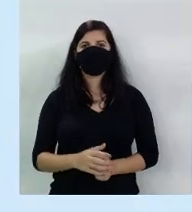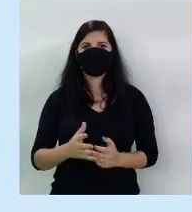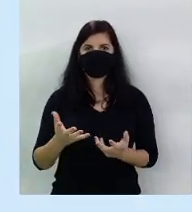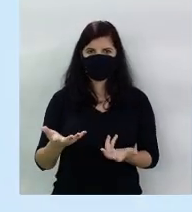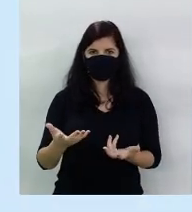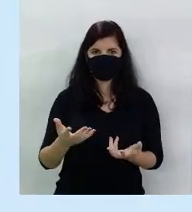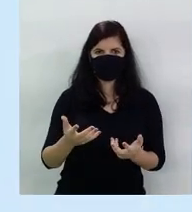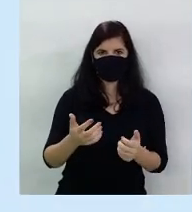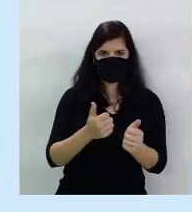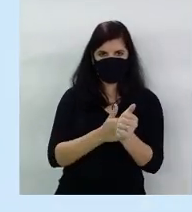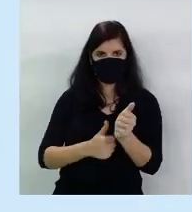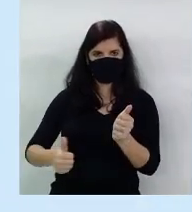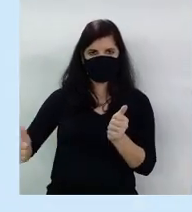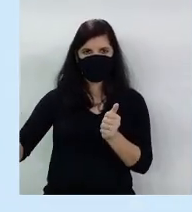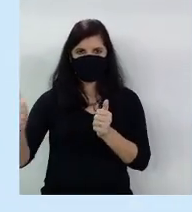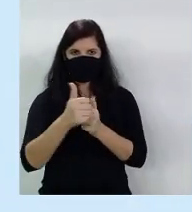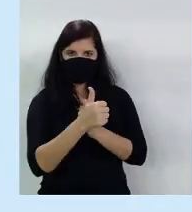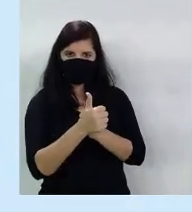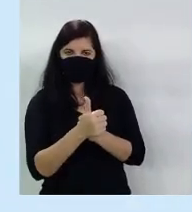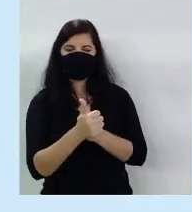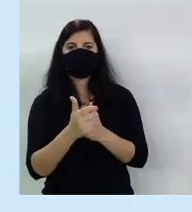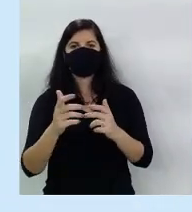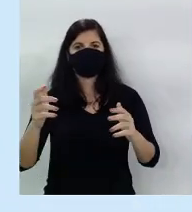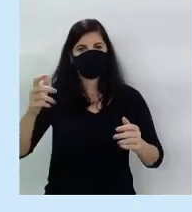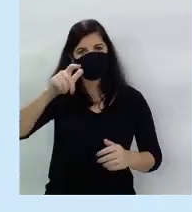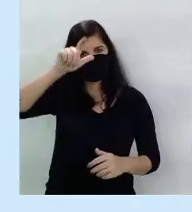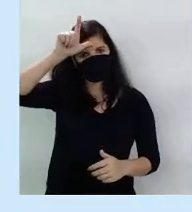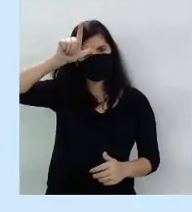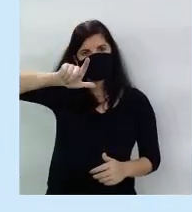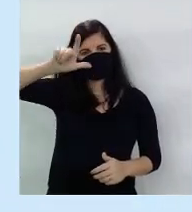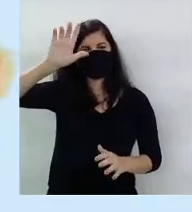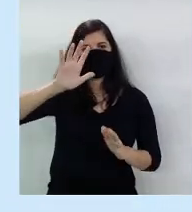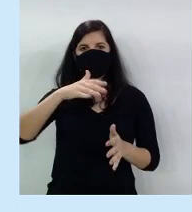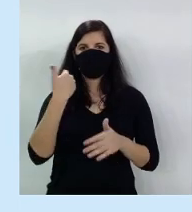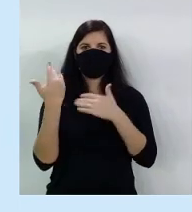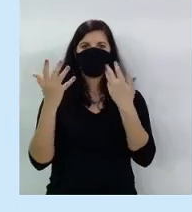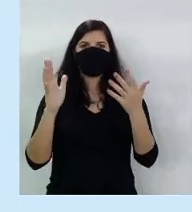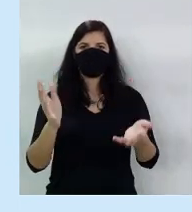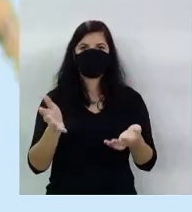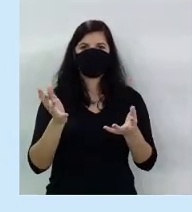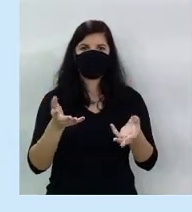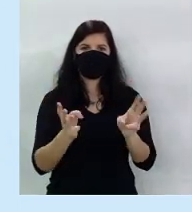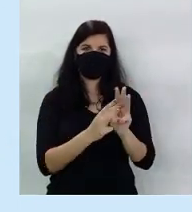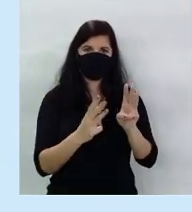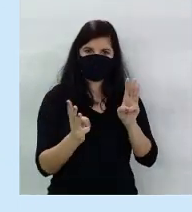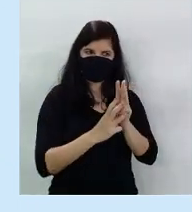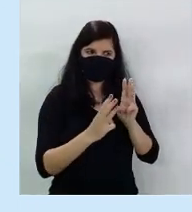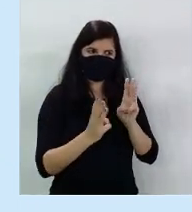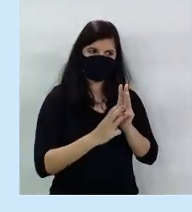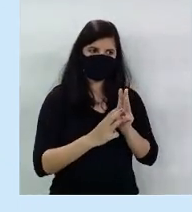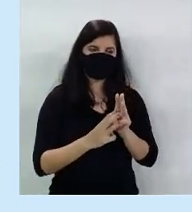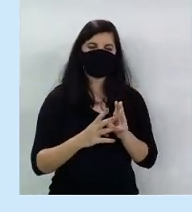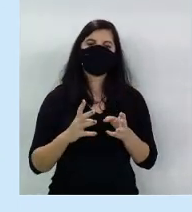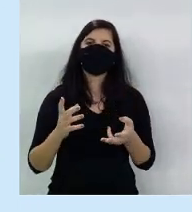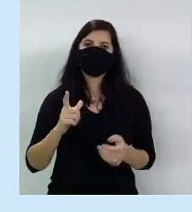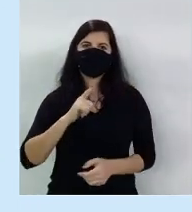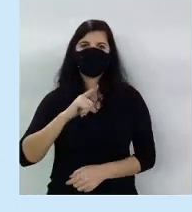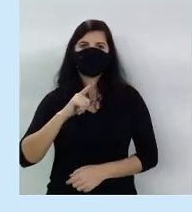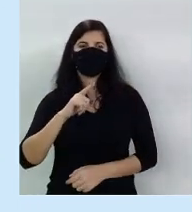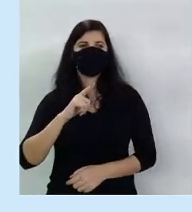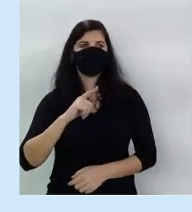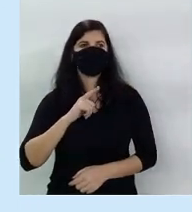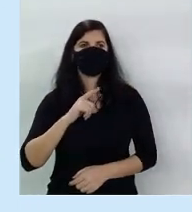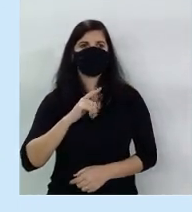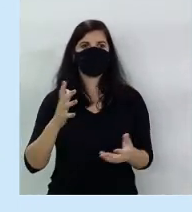a incorporação, certo, de mestres que já se foram e dos caboclos. E aqui nós temos a